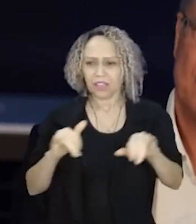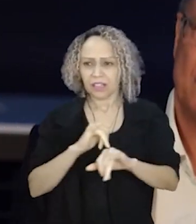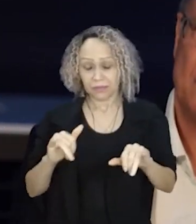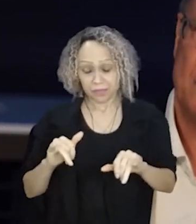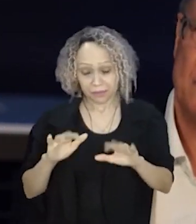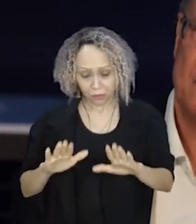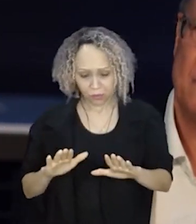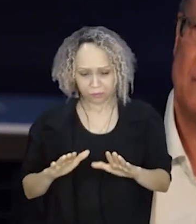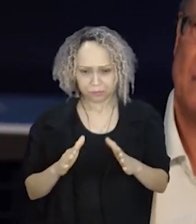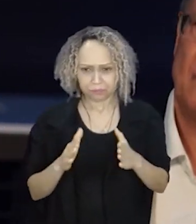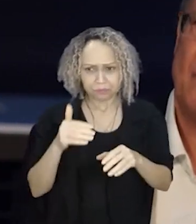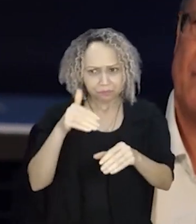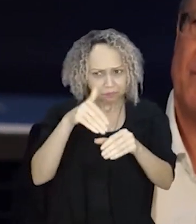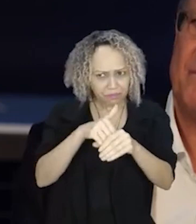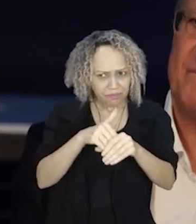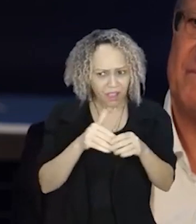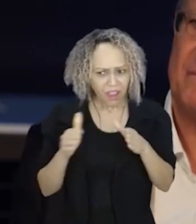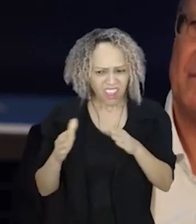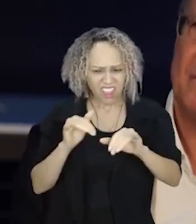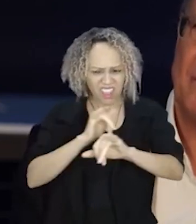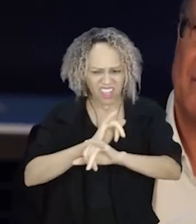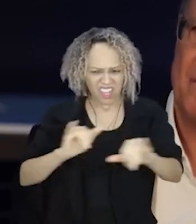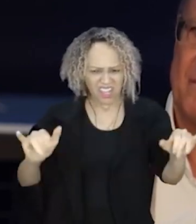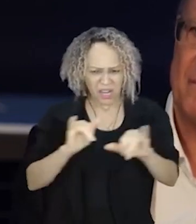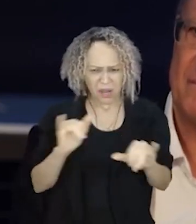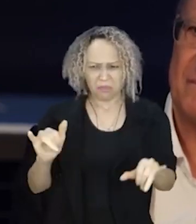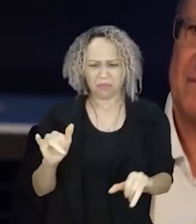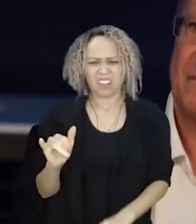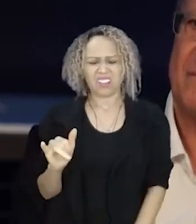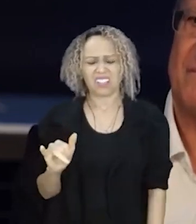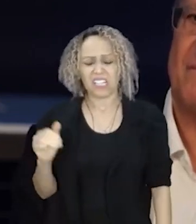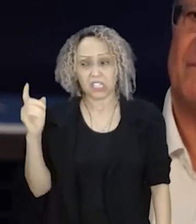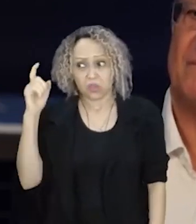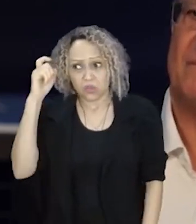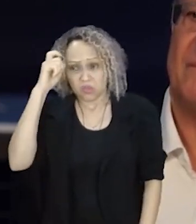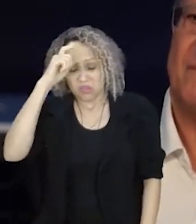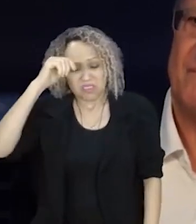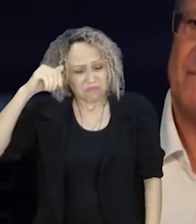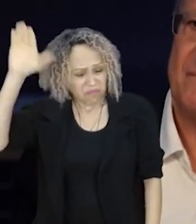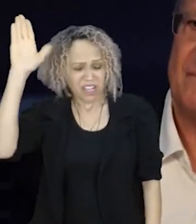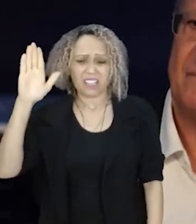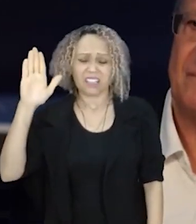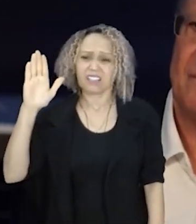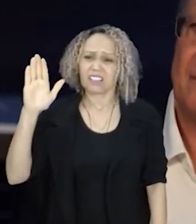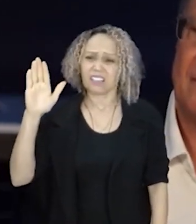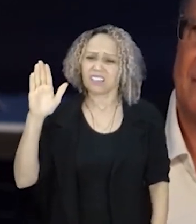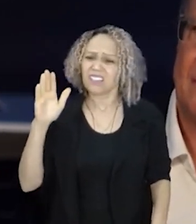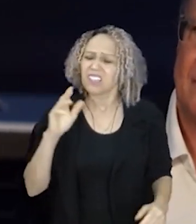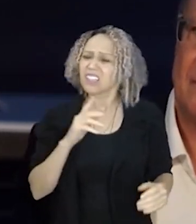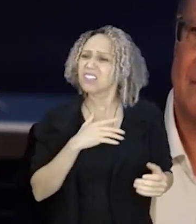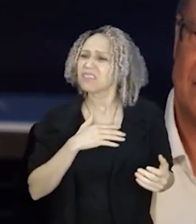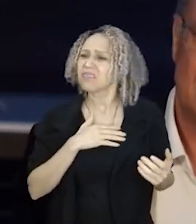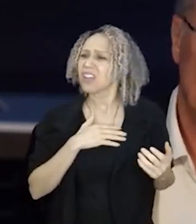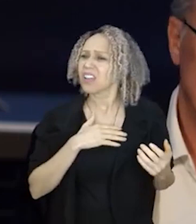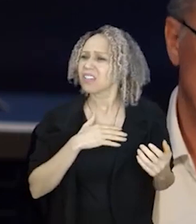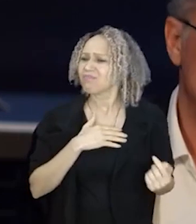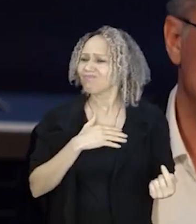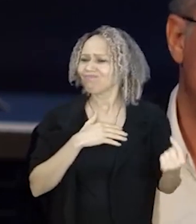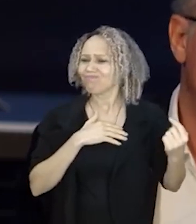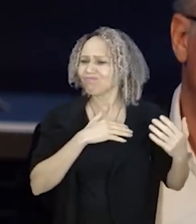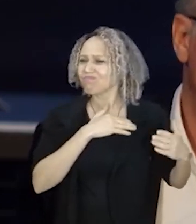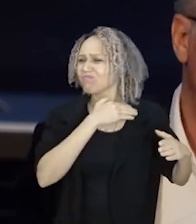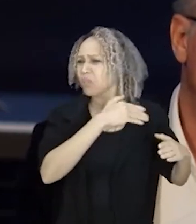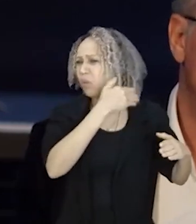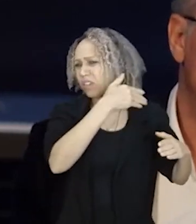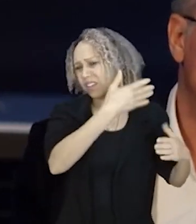que não foi uma campanha habitual de um candidato contra outro candidato, de um partido ou um grupo de